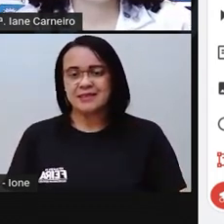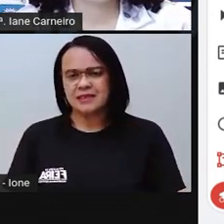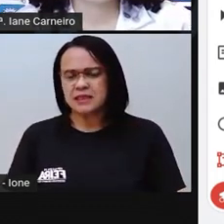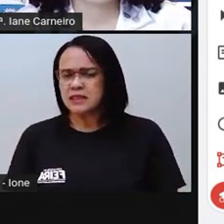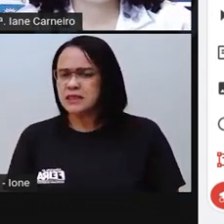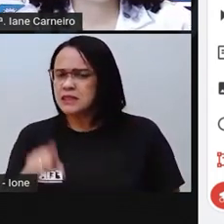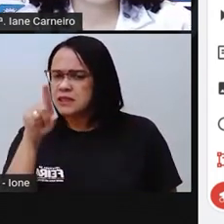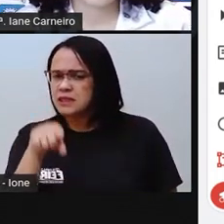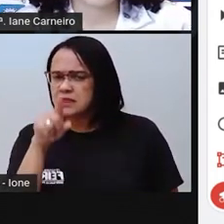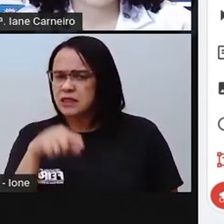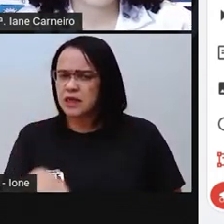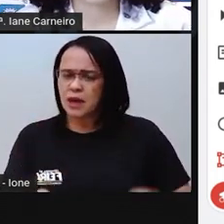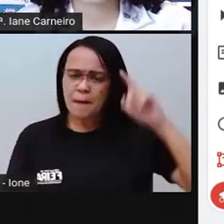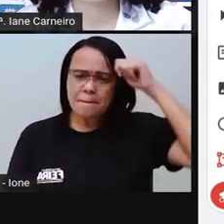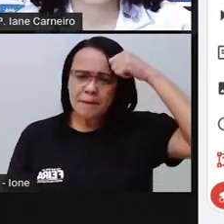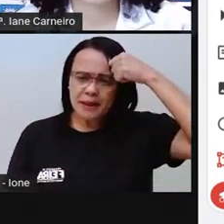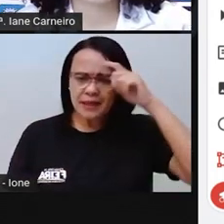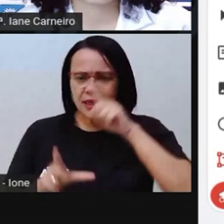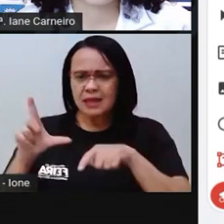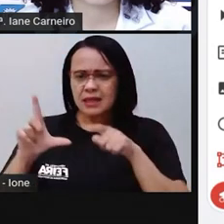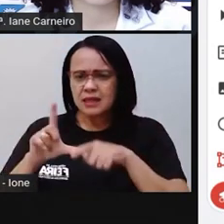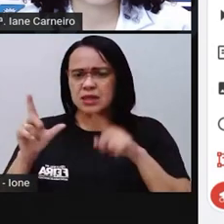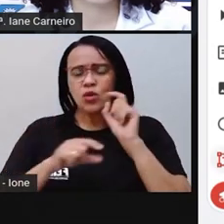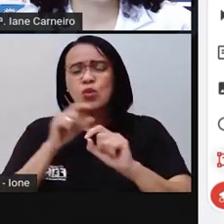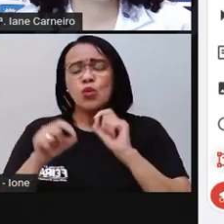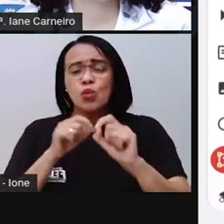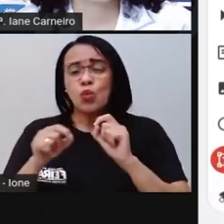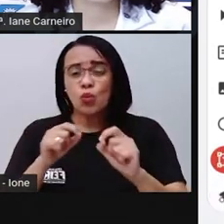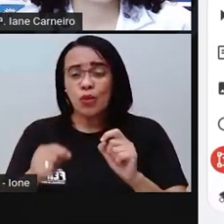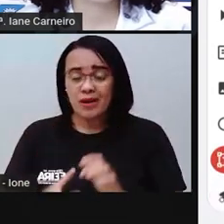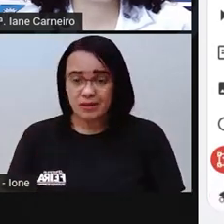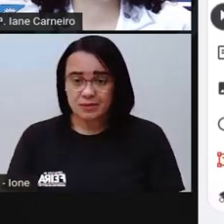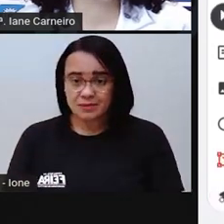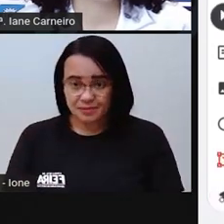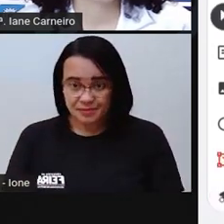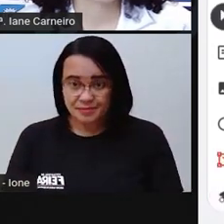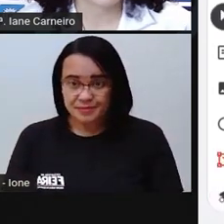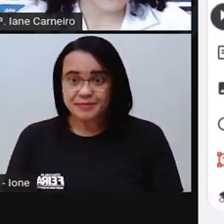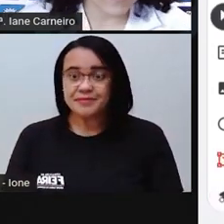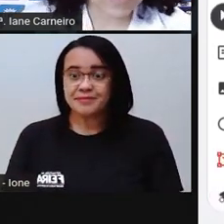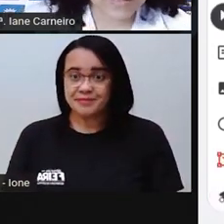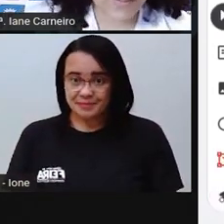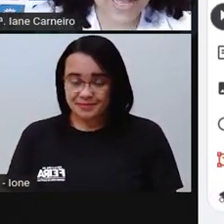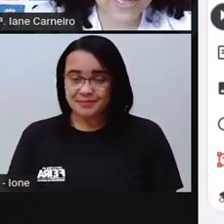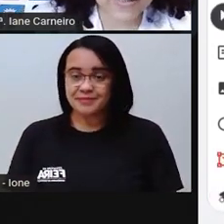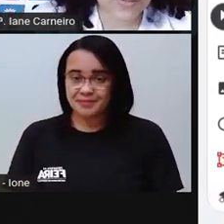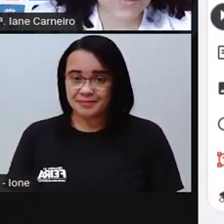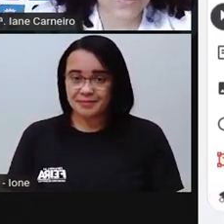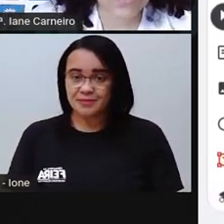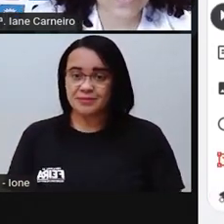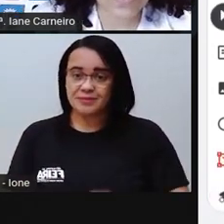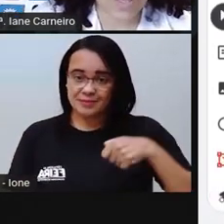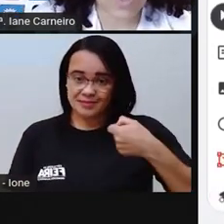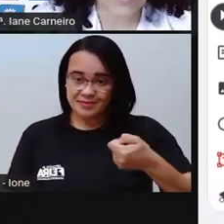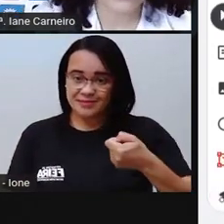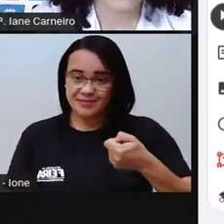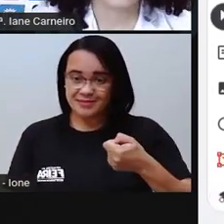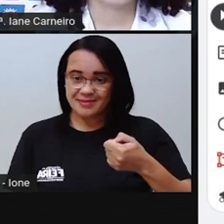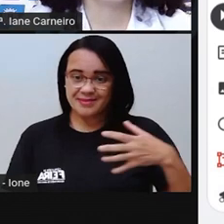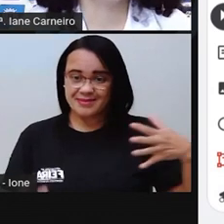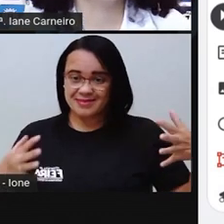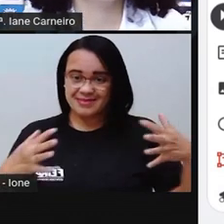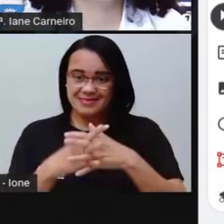são essas palavras, essas letras que estão aqui? São, quem lembra? São as consoantes.